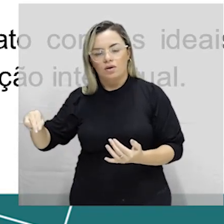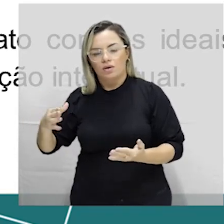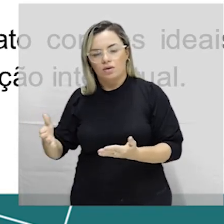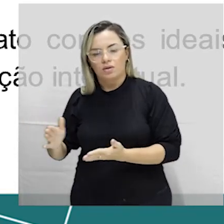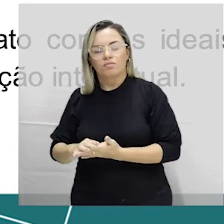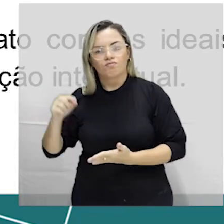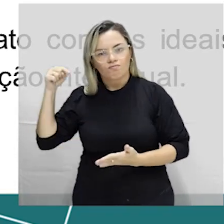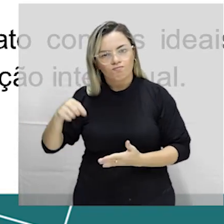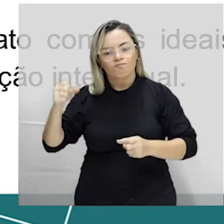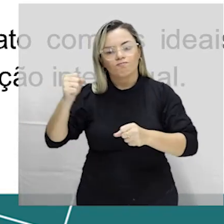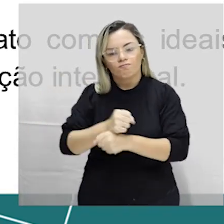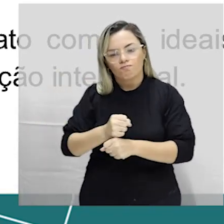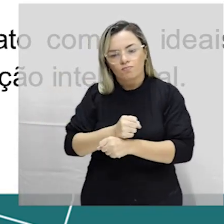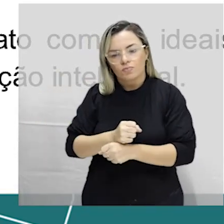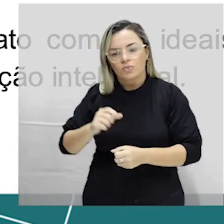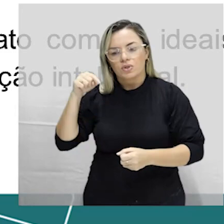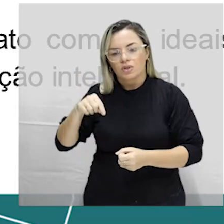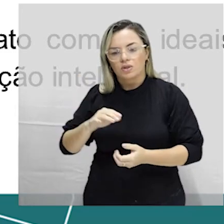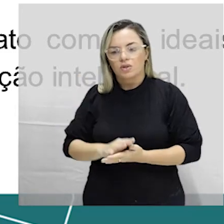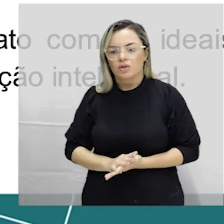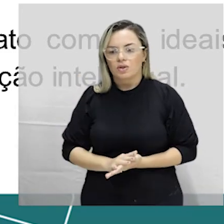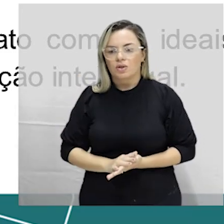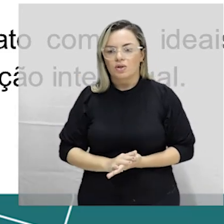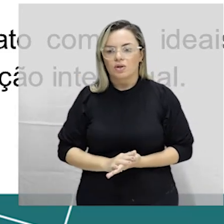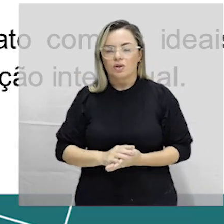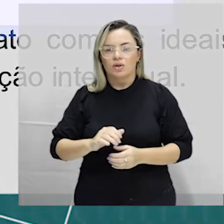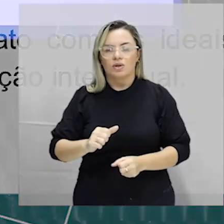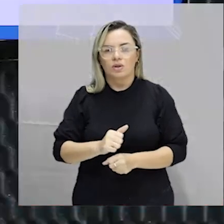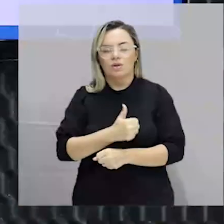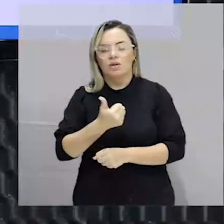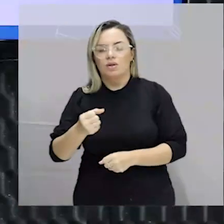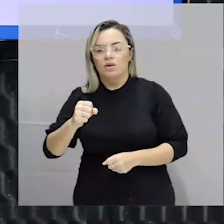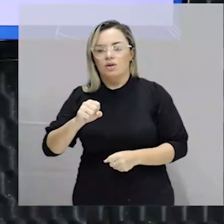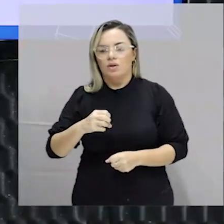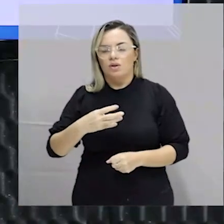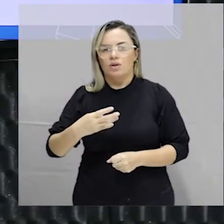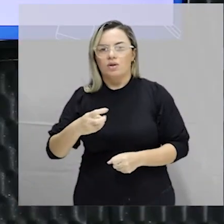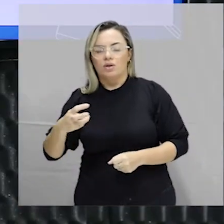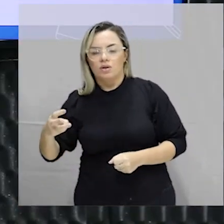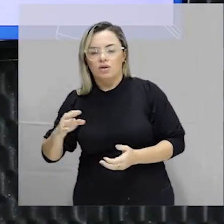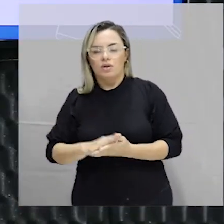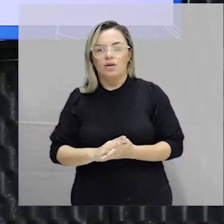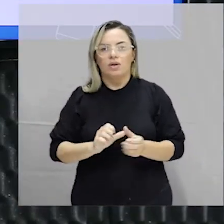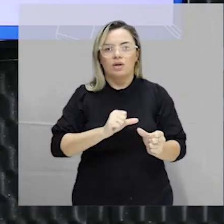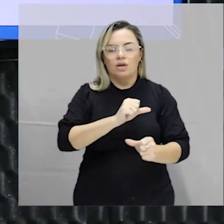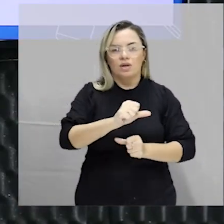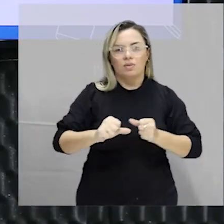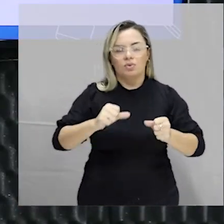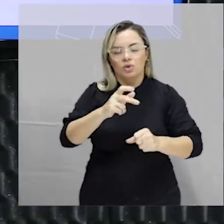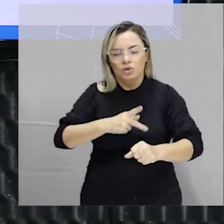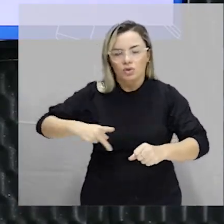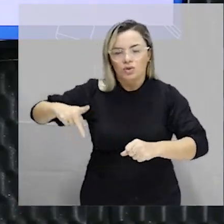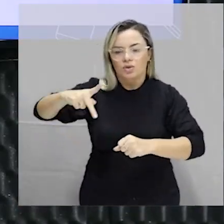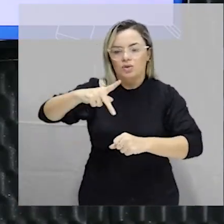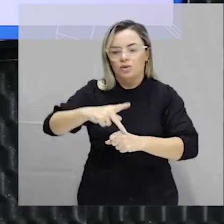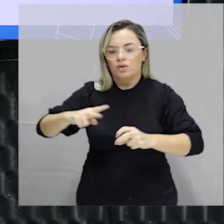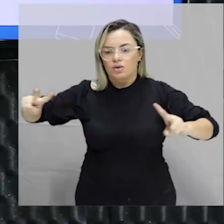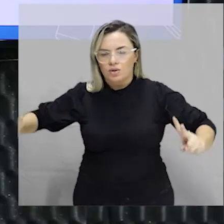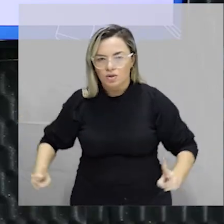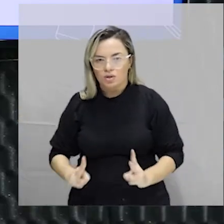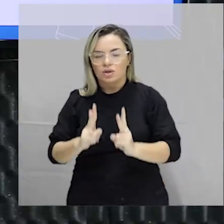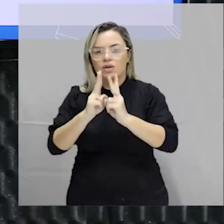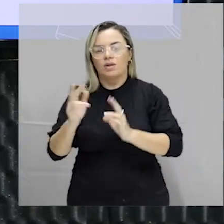ano, 1843, ele mudou-se para Paris. Então saiu ali da Prússia, onde ficou hoje a Alemanha, e foi viver na